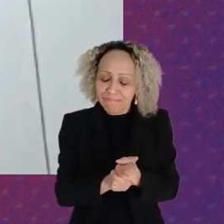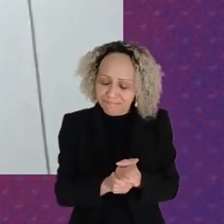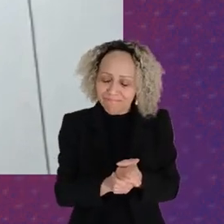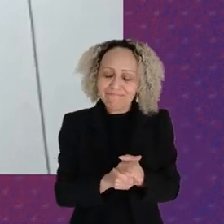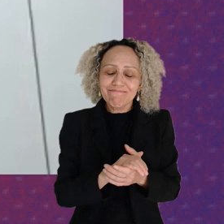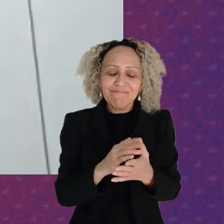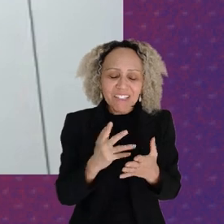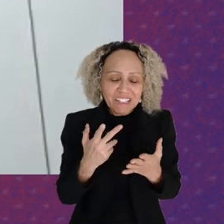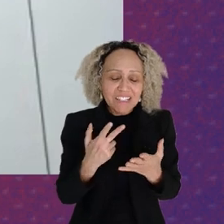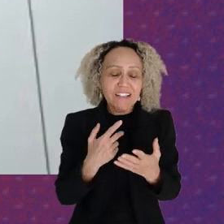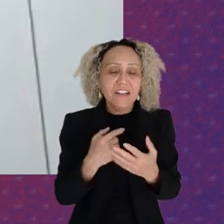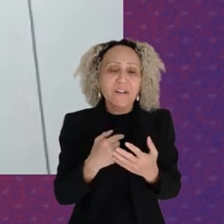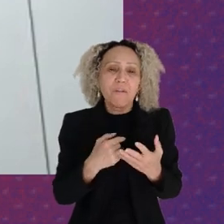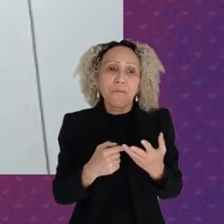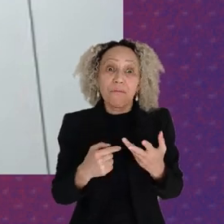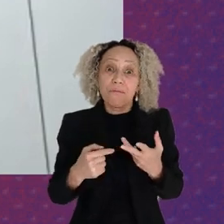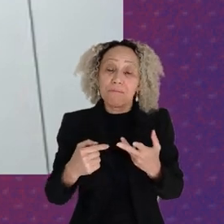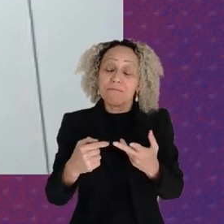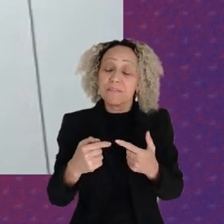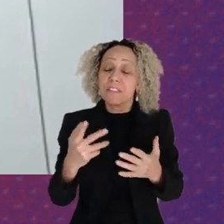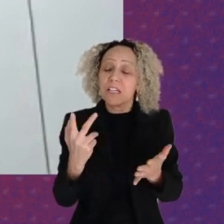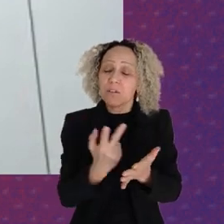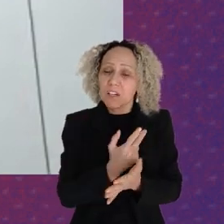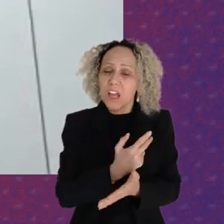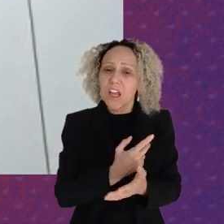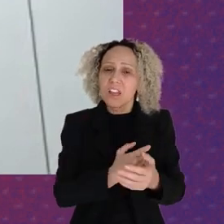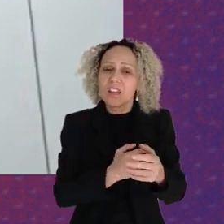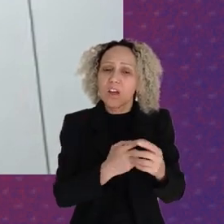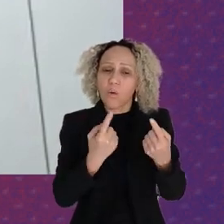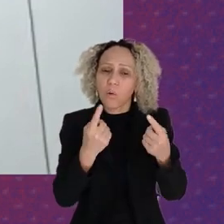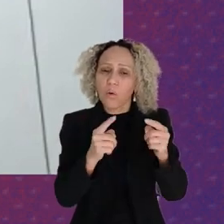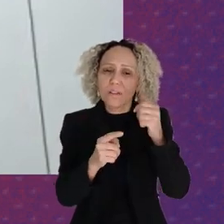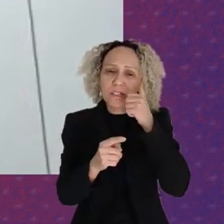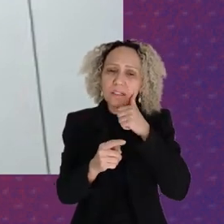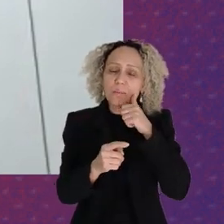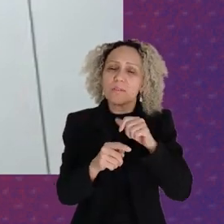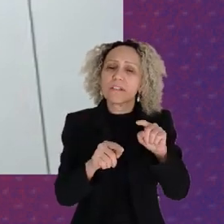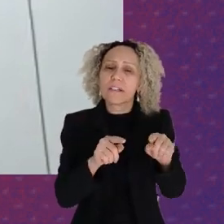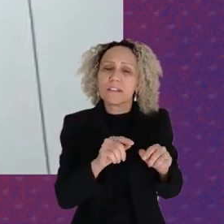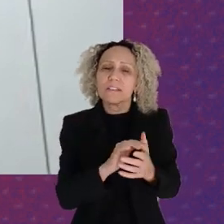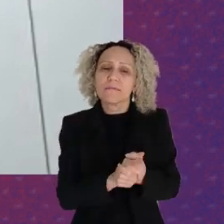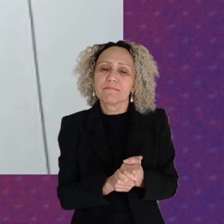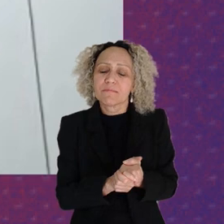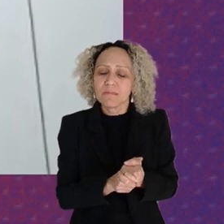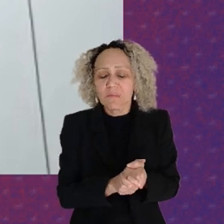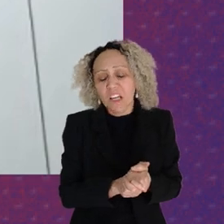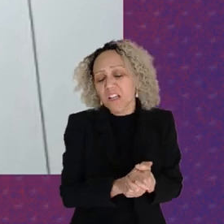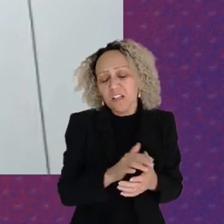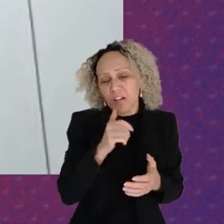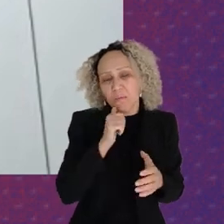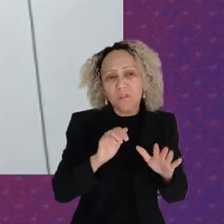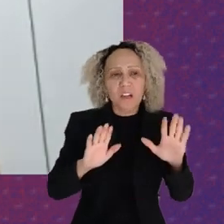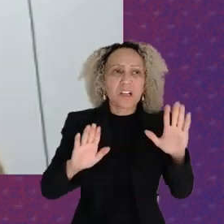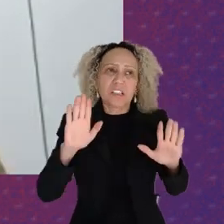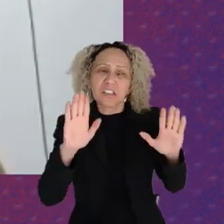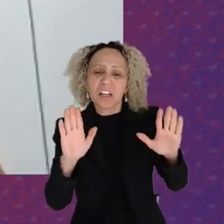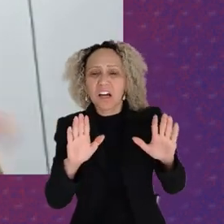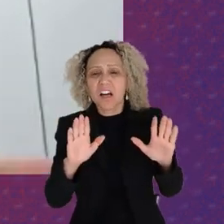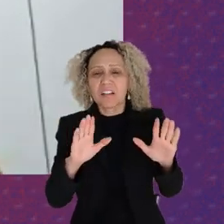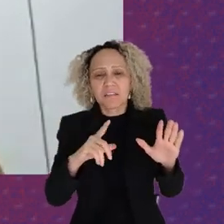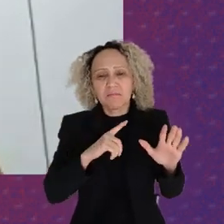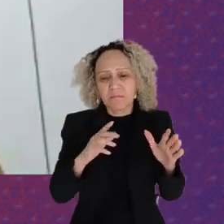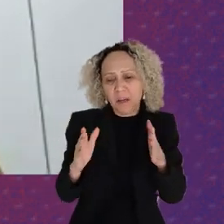vezes, diversas mulheres no exercício político, sejam elas candidatas, detentoras de mandato, mulheres